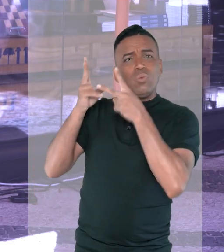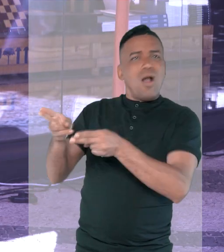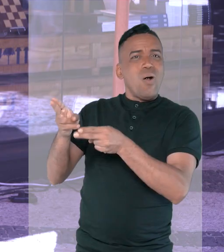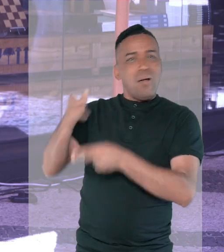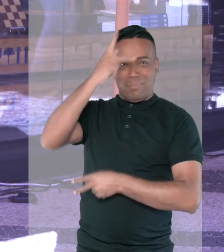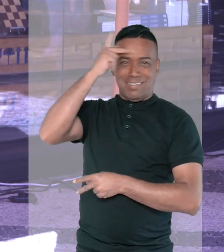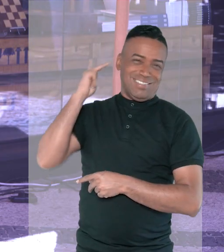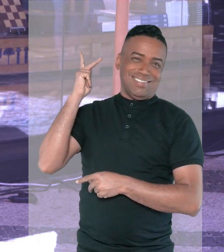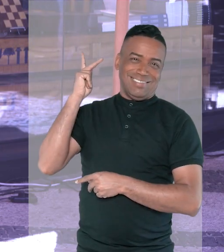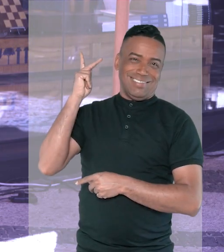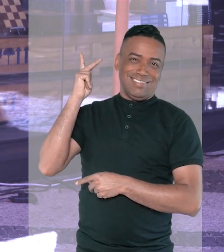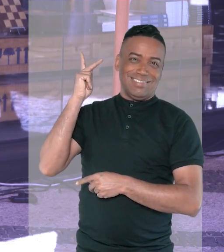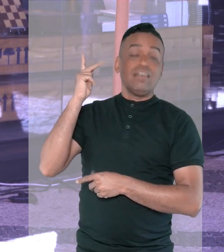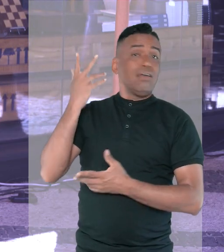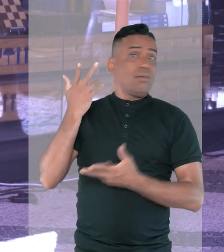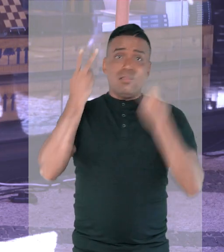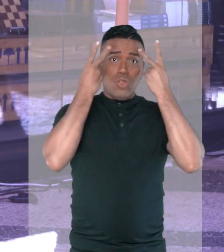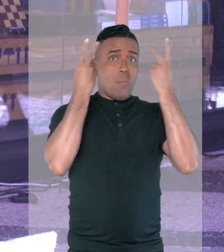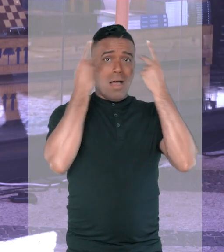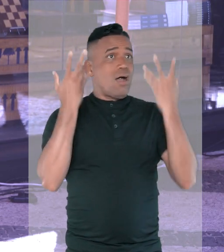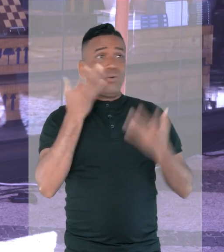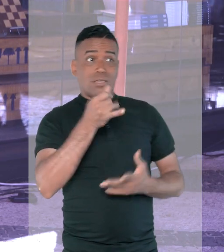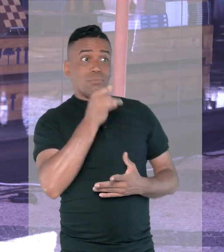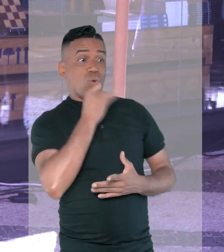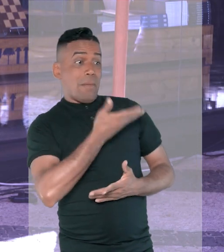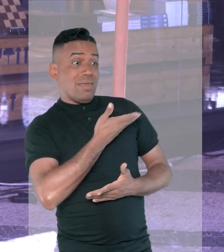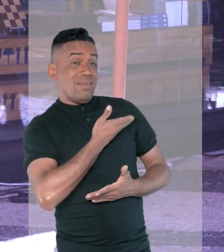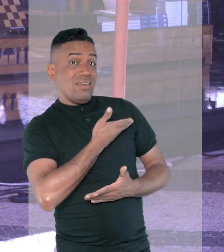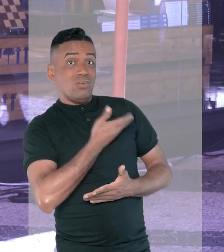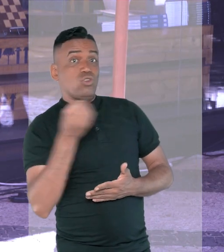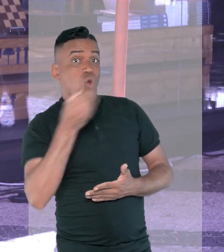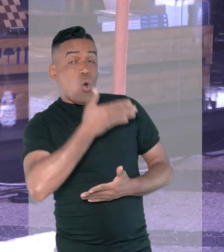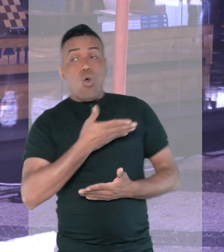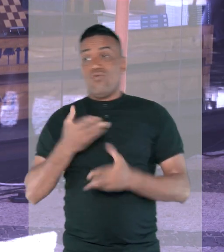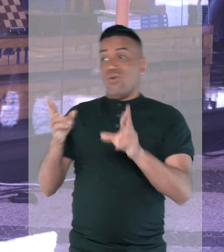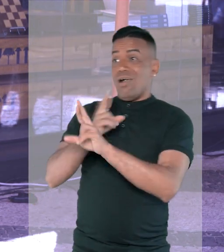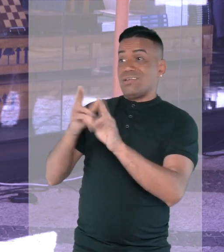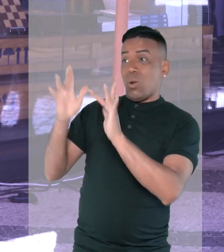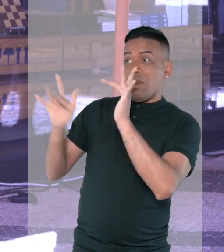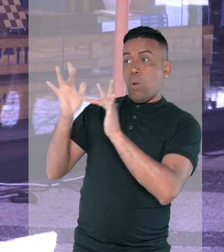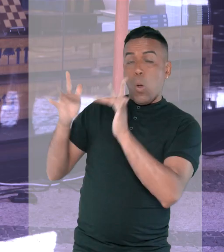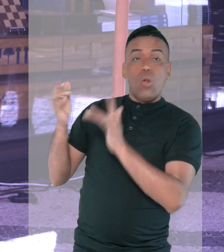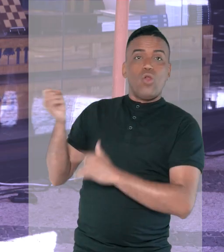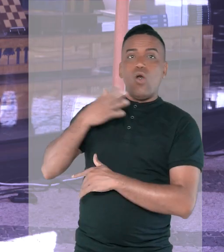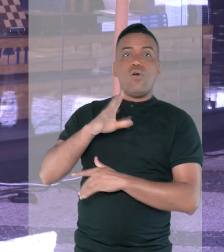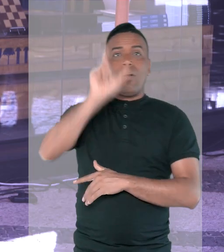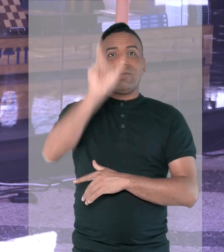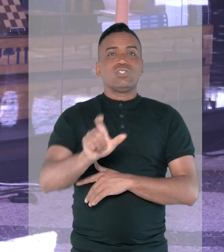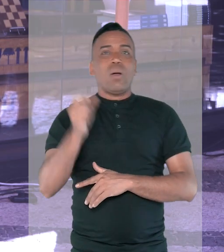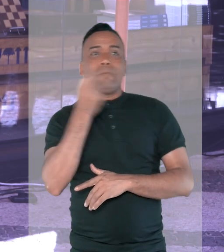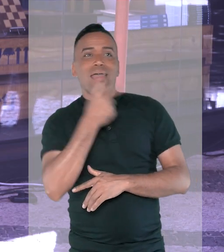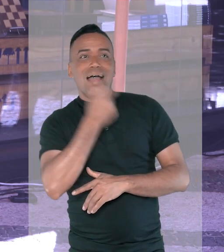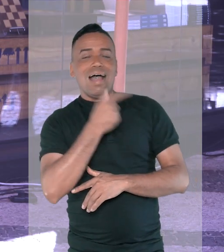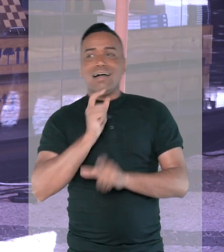algum comportamento da pessoa. Isso é muito comum com novas amizades, com novos relacionamentos, quando alguém conta algum